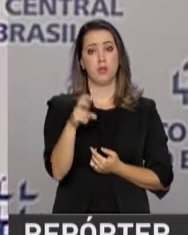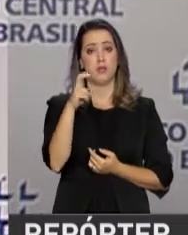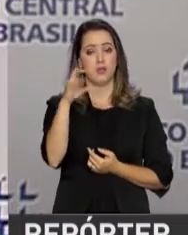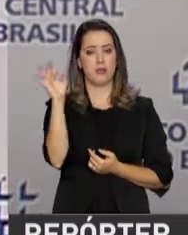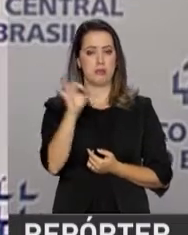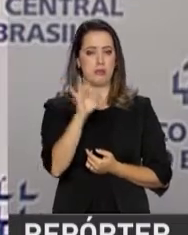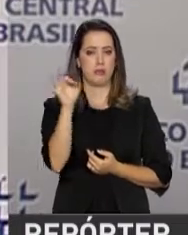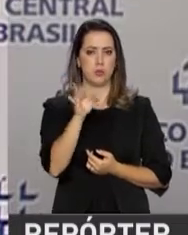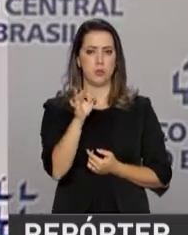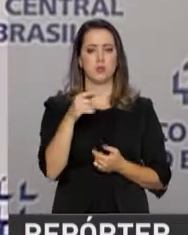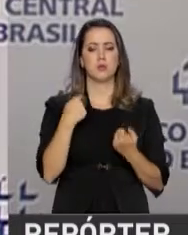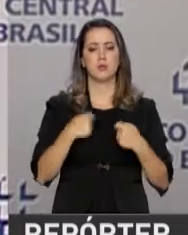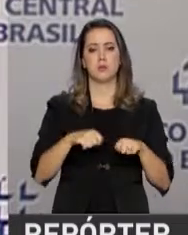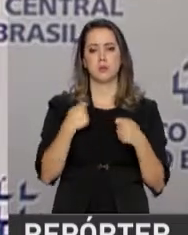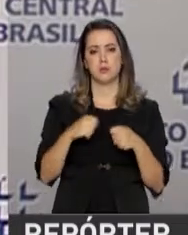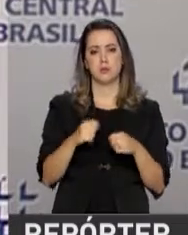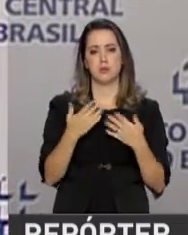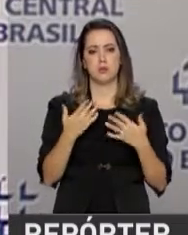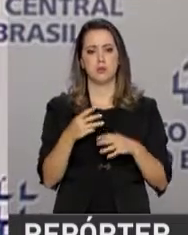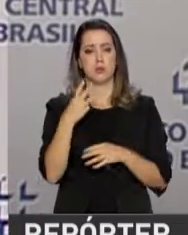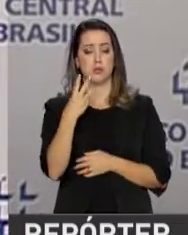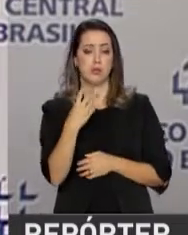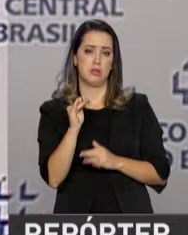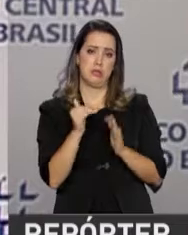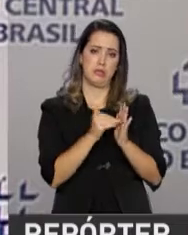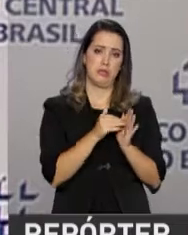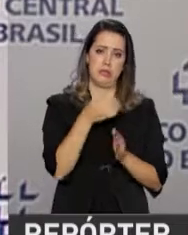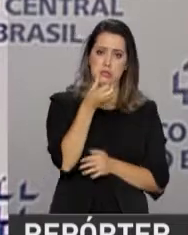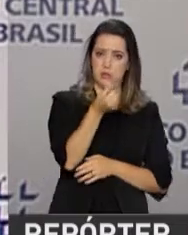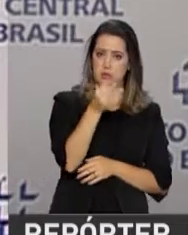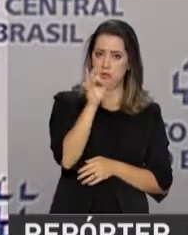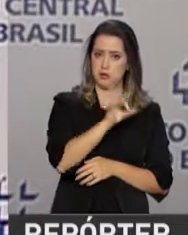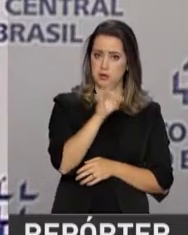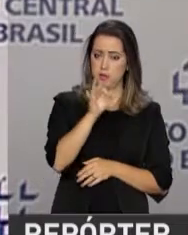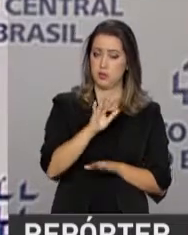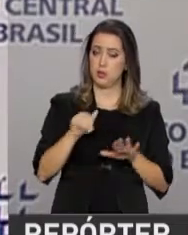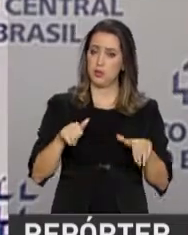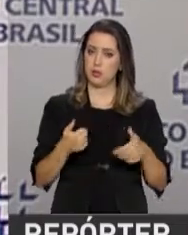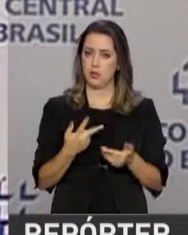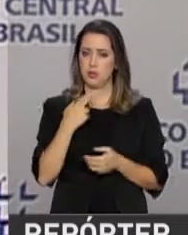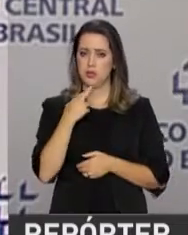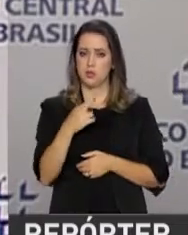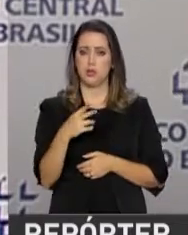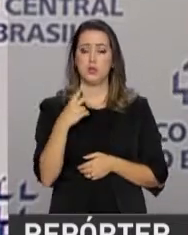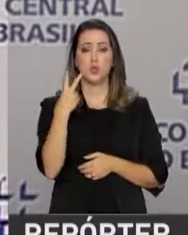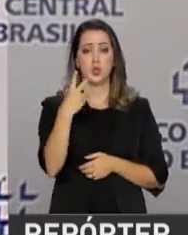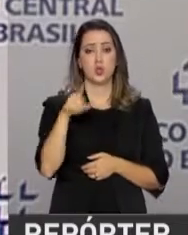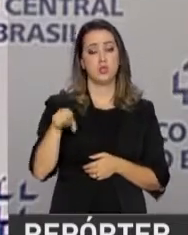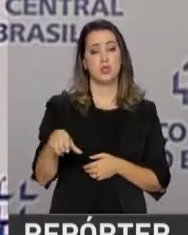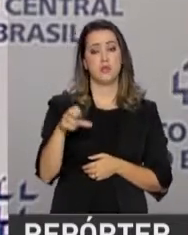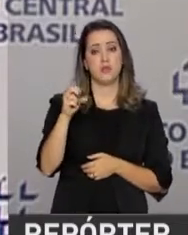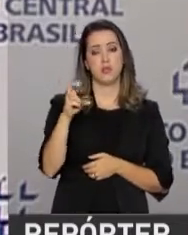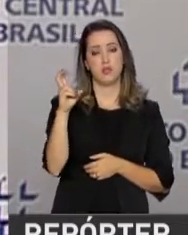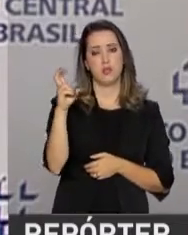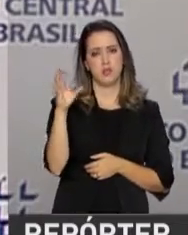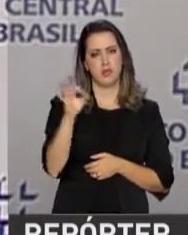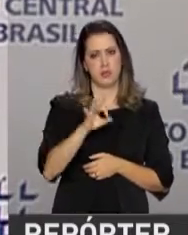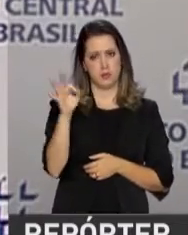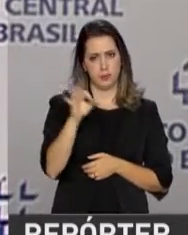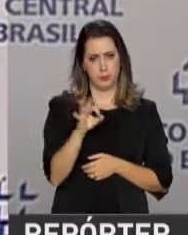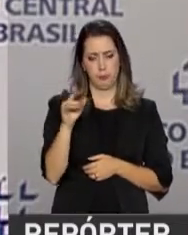com uma tolerância para poder ficar entre 3% e 6%. Com esse resultado, portanto, de